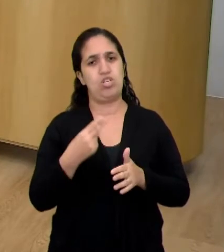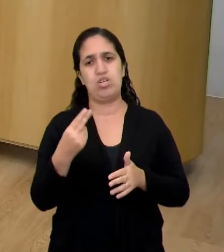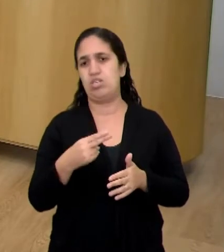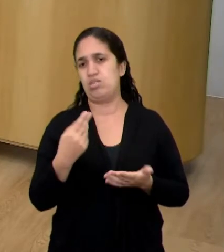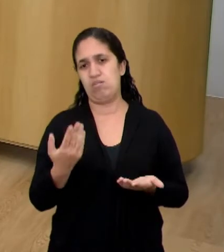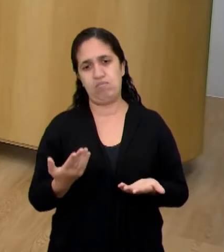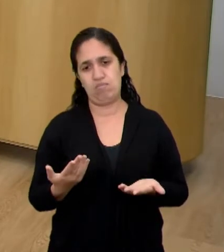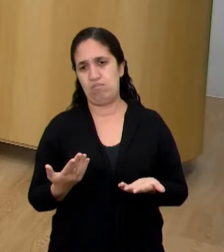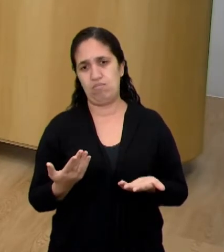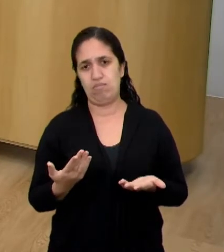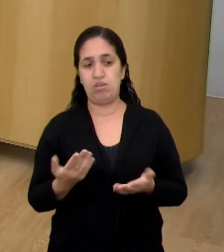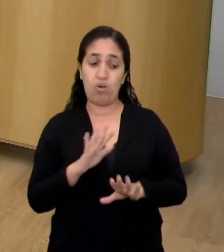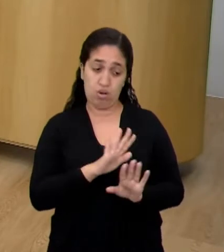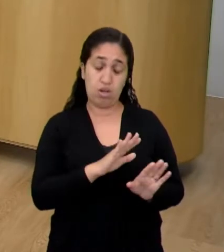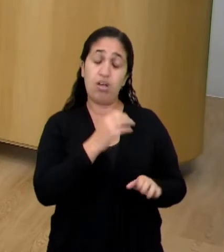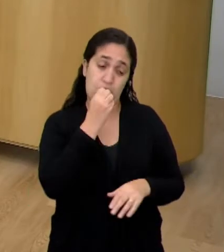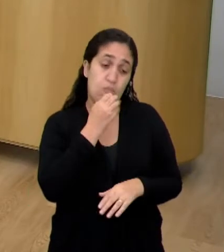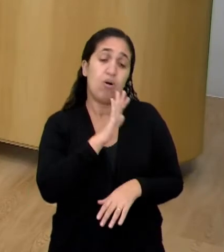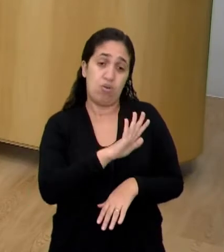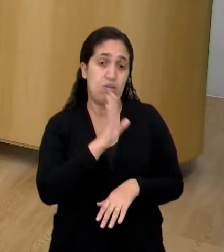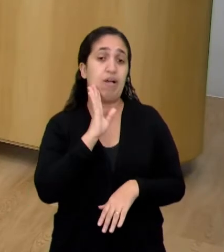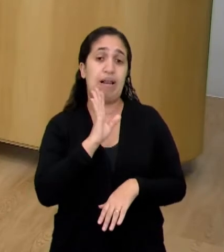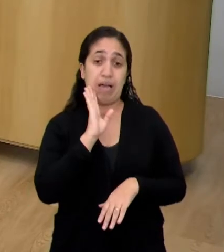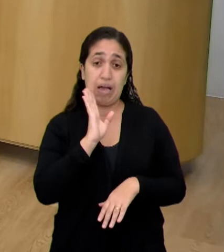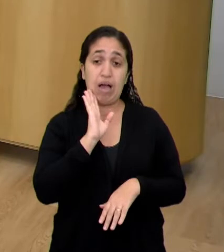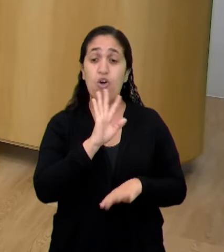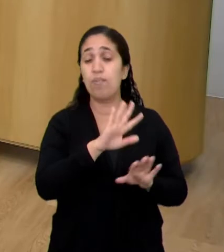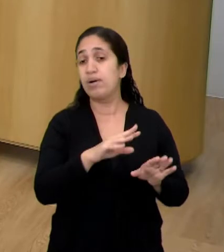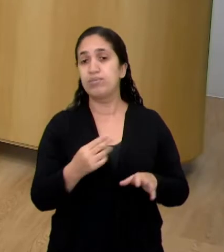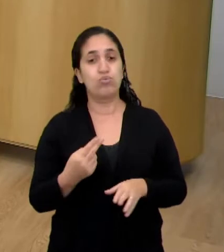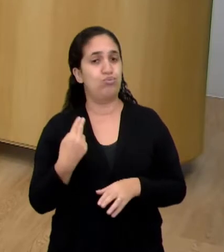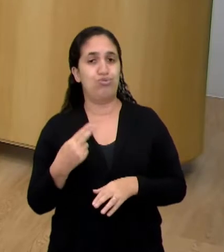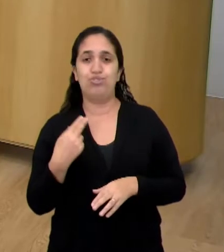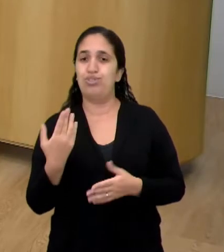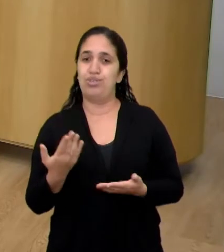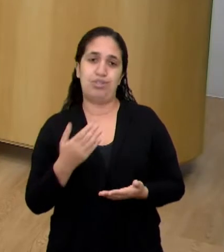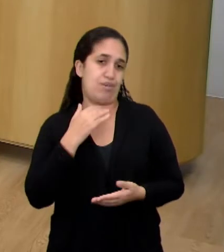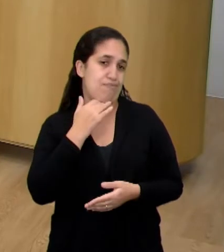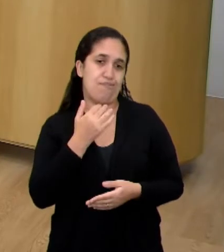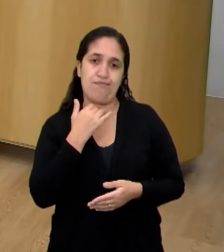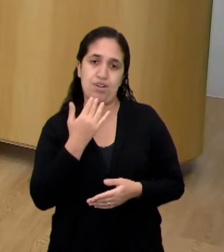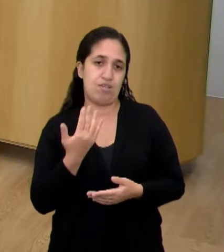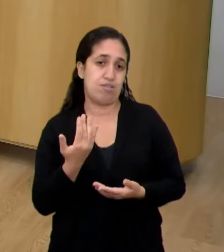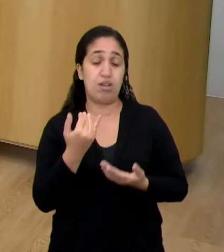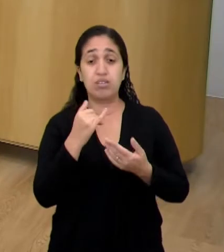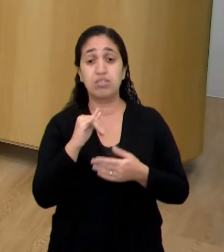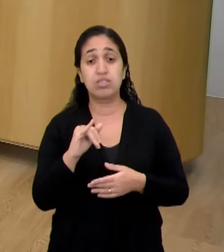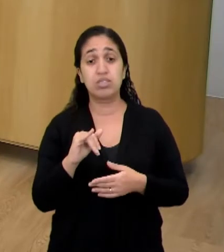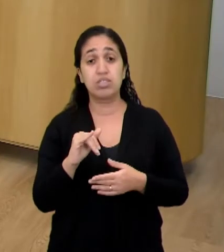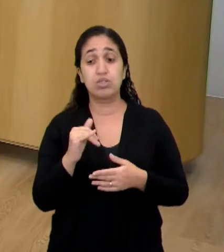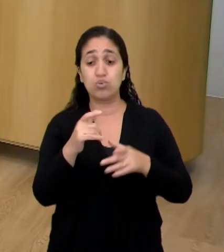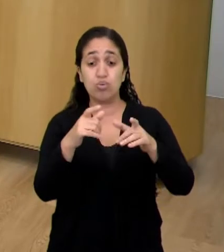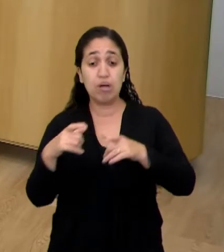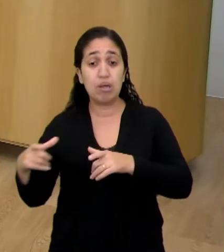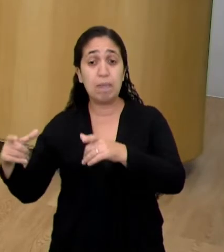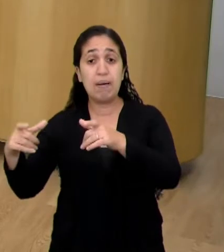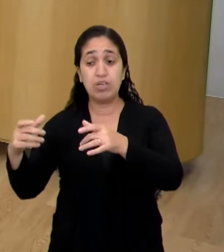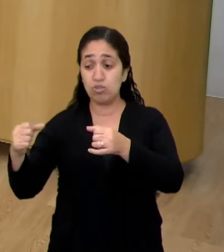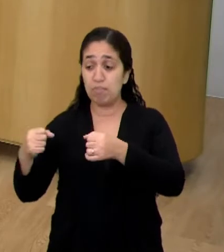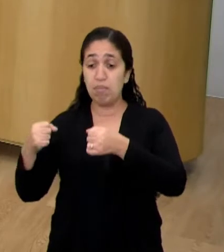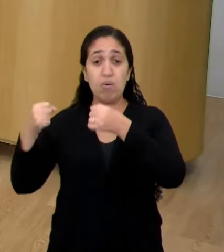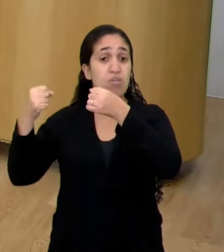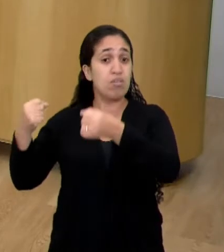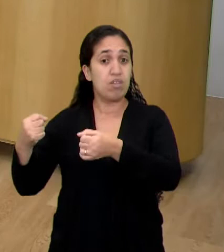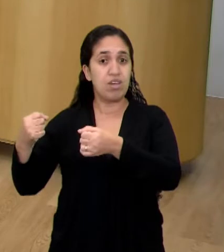ser louvado, é louvável isso aí. Mas não adianta isso, não tem muita eficácia, se nos espaços de poder, os espaços